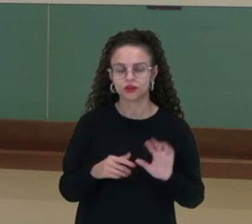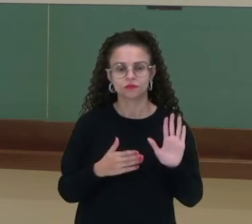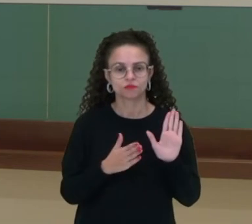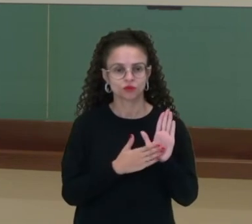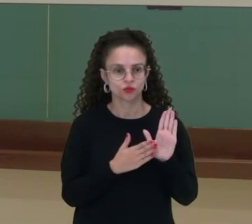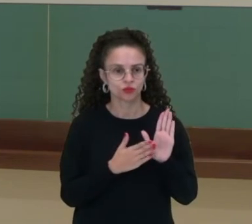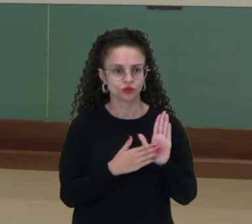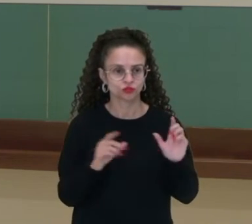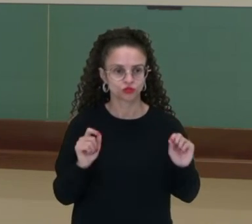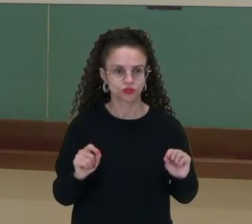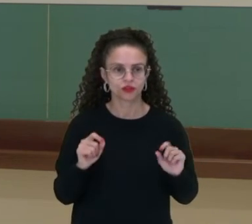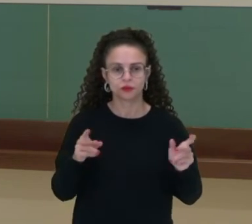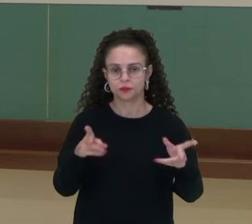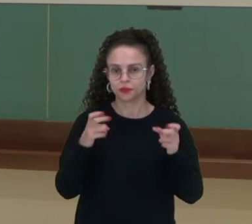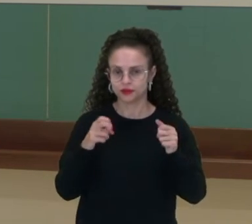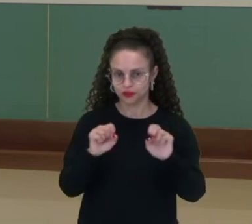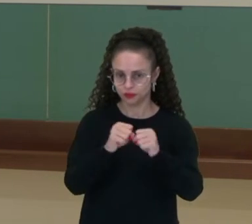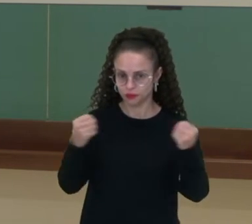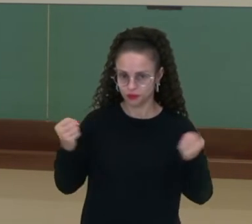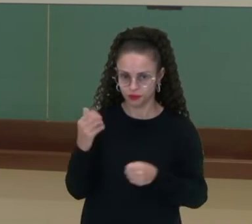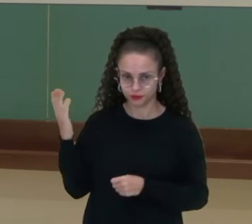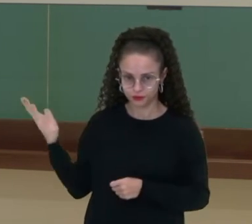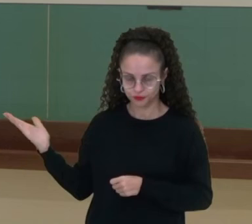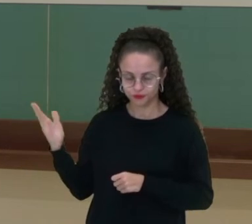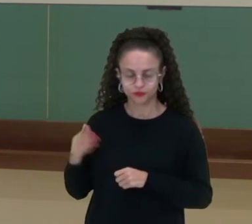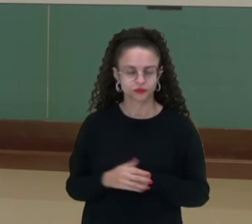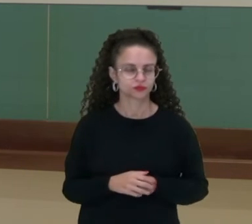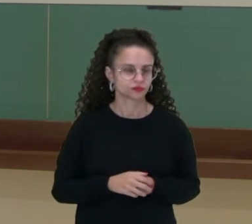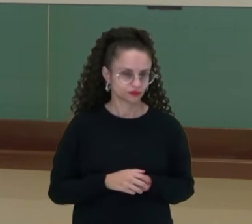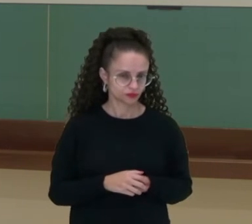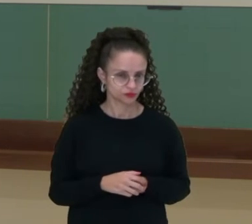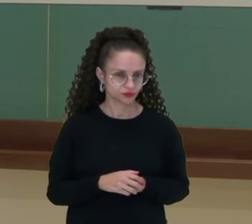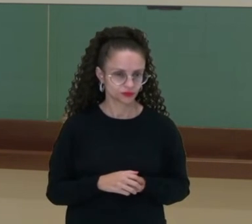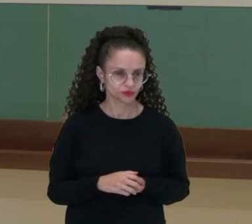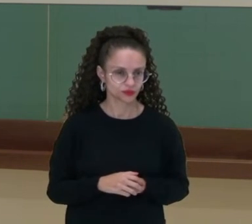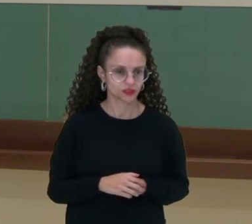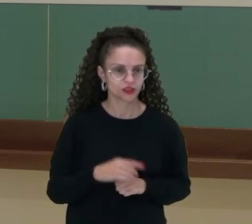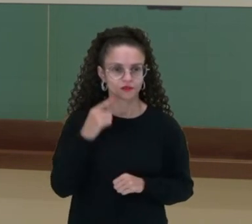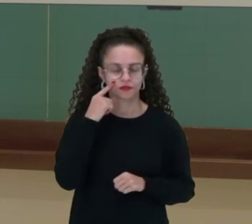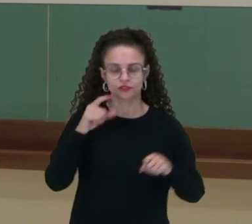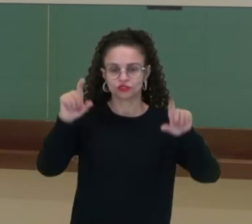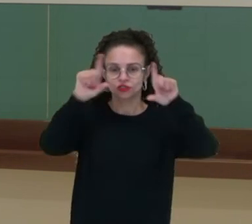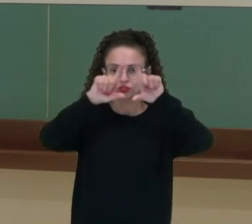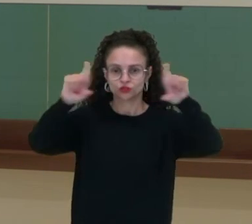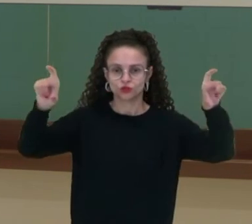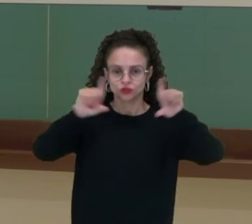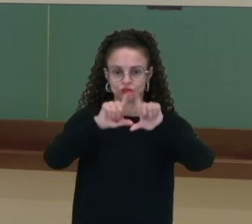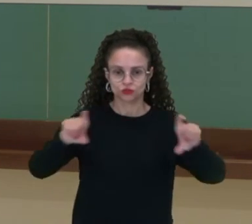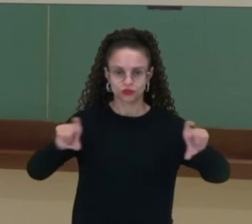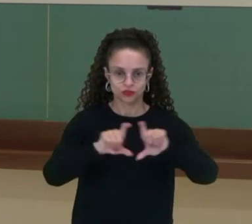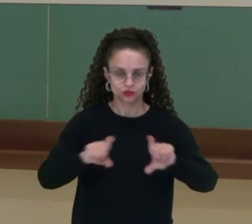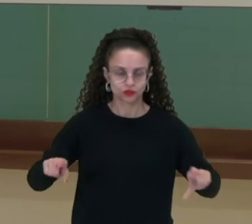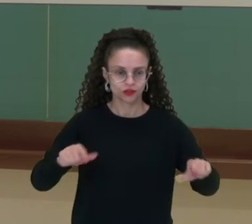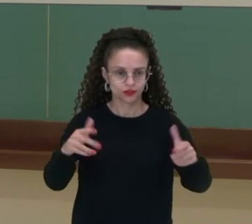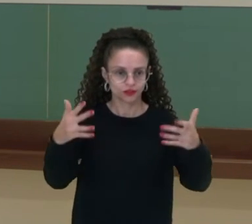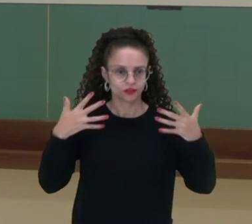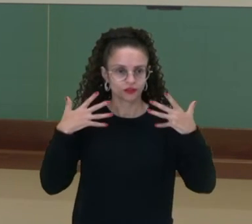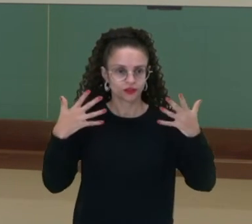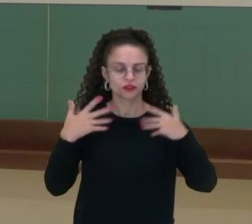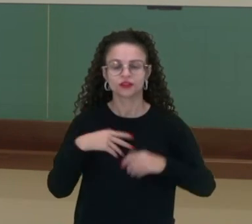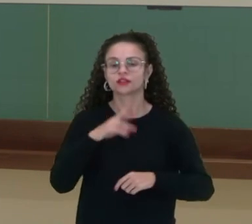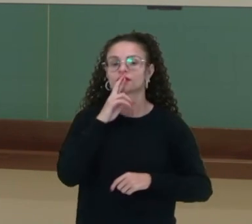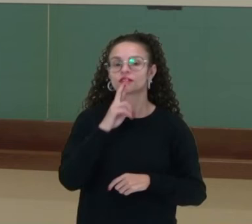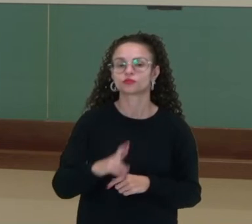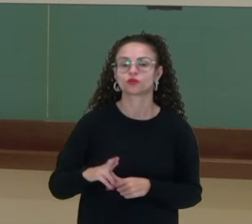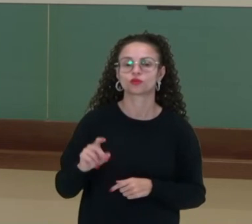aqui é a seguinte, repare no mapa. Observe então as zonas térmicas, né? Repare, responda